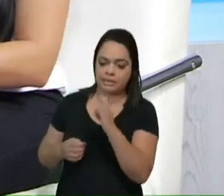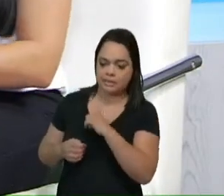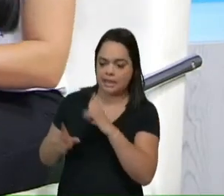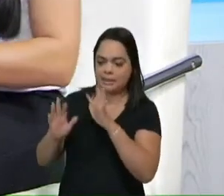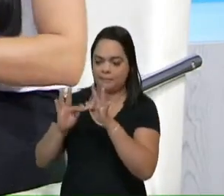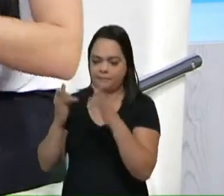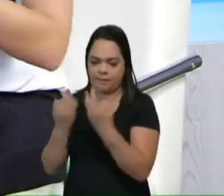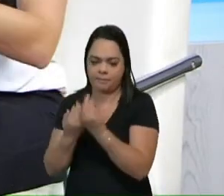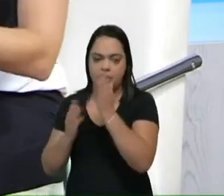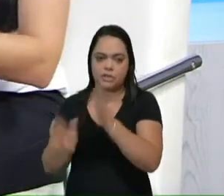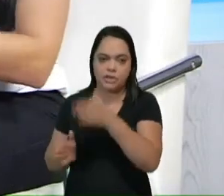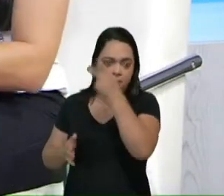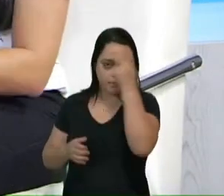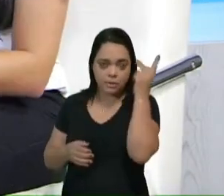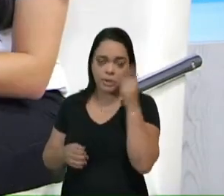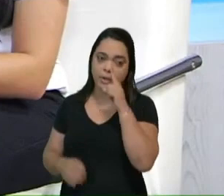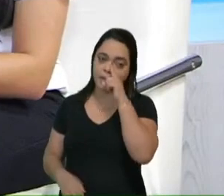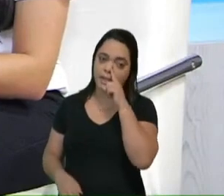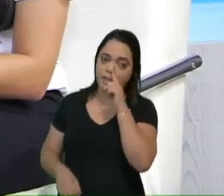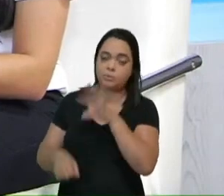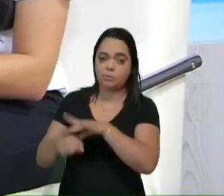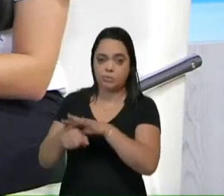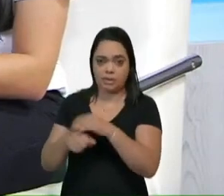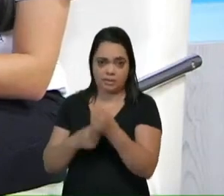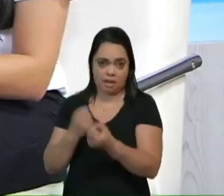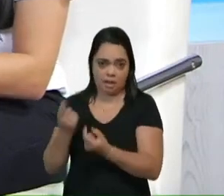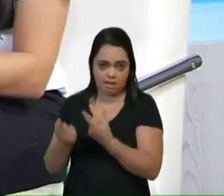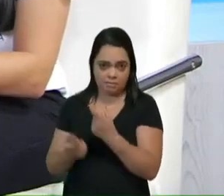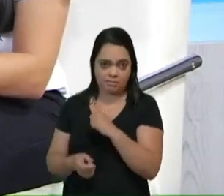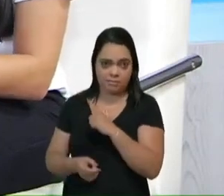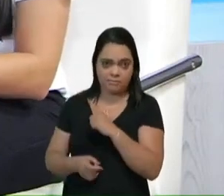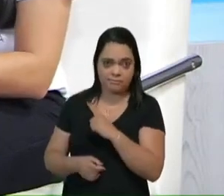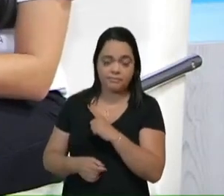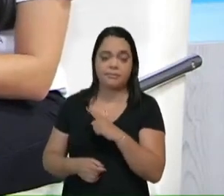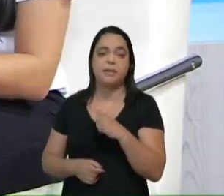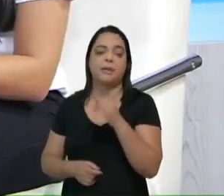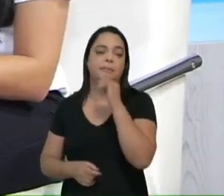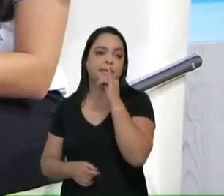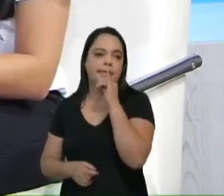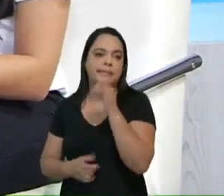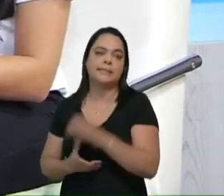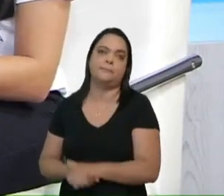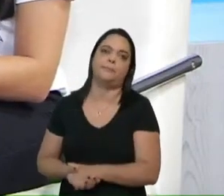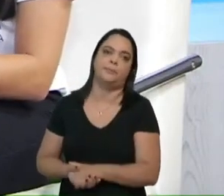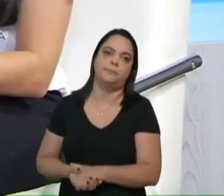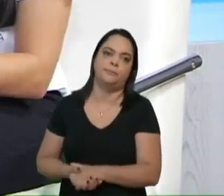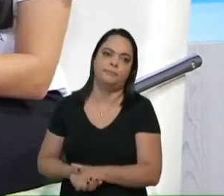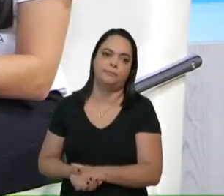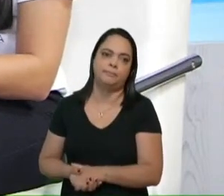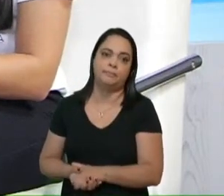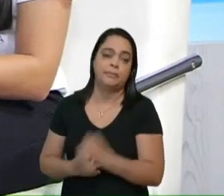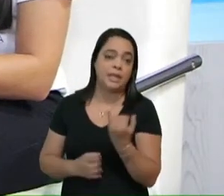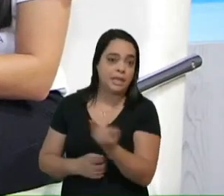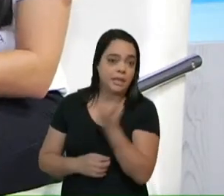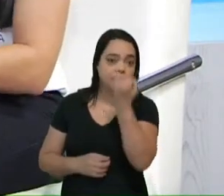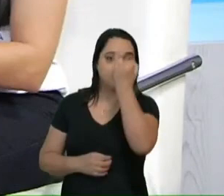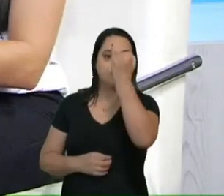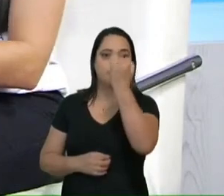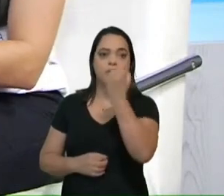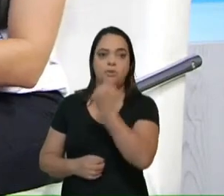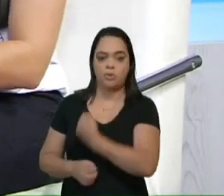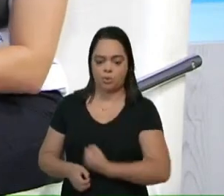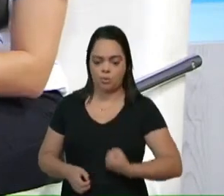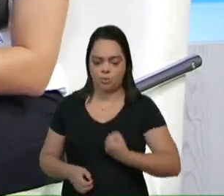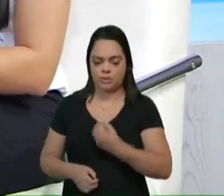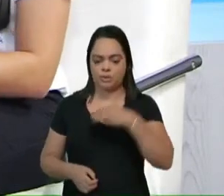ter um né um grande risco de de ter uma doença Rara mas nós podemos citar por exemplo eh de grande importância ultrassom